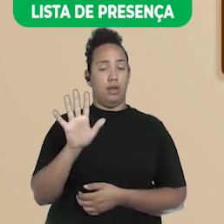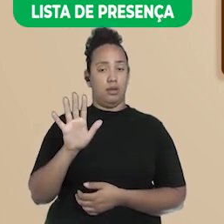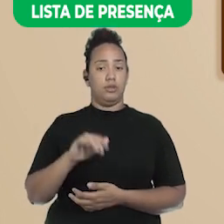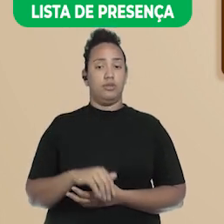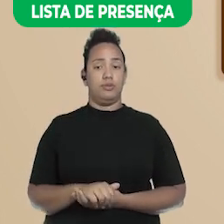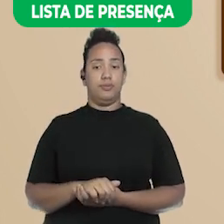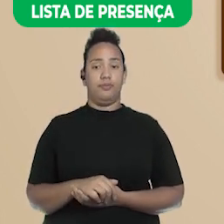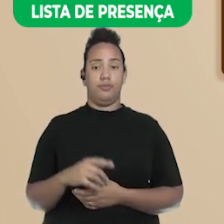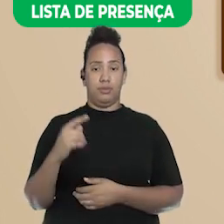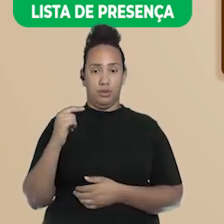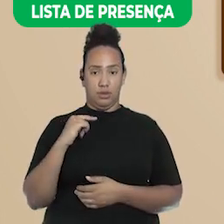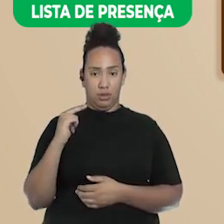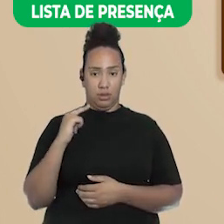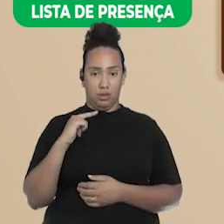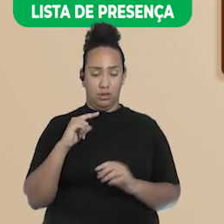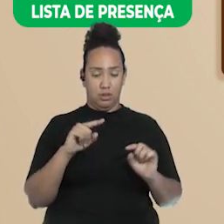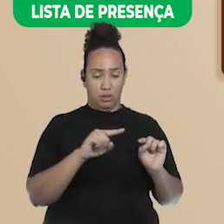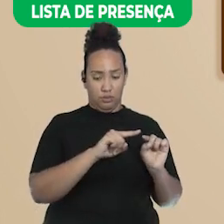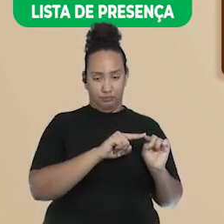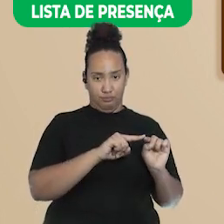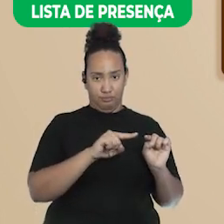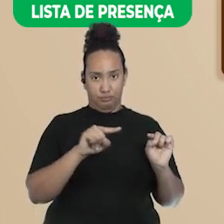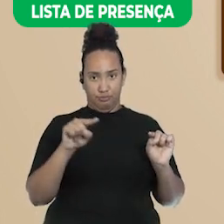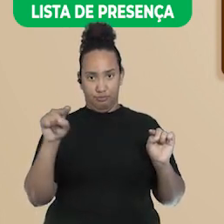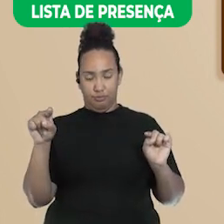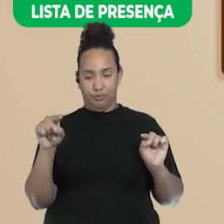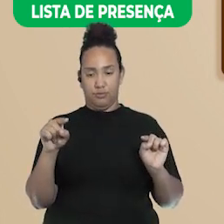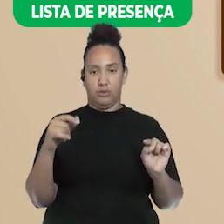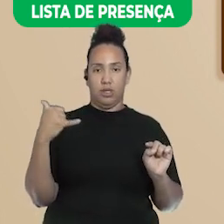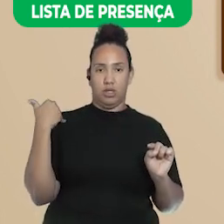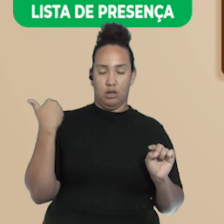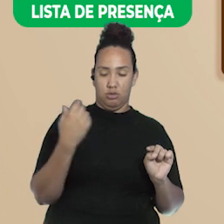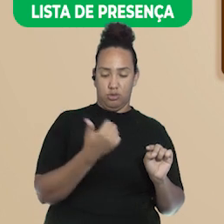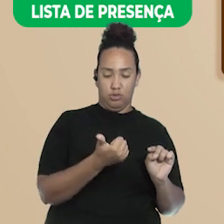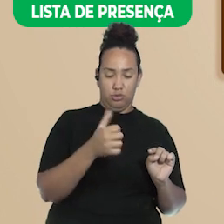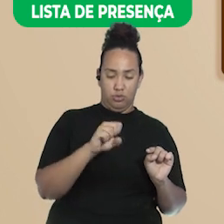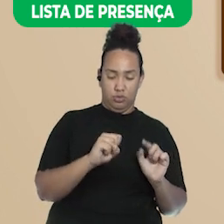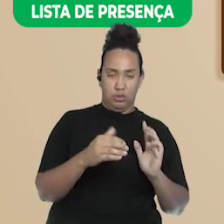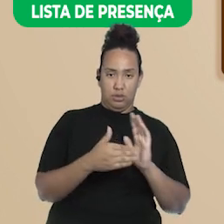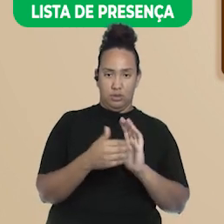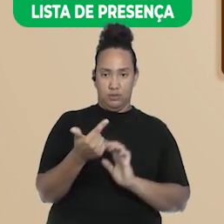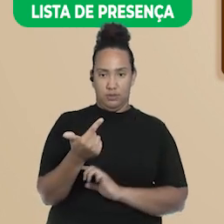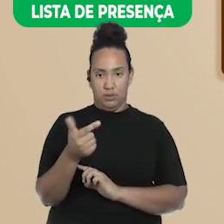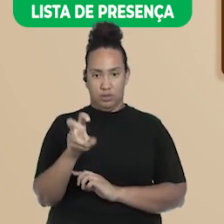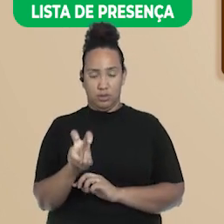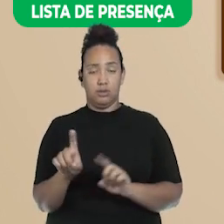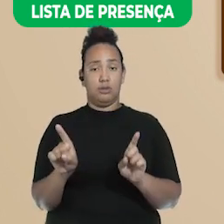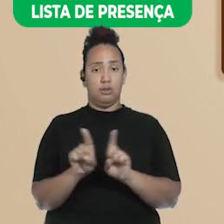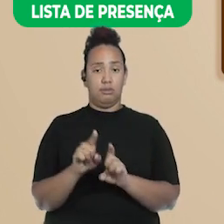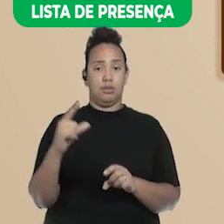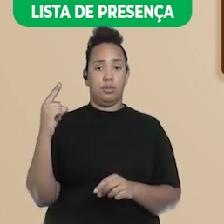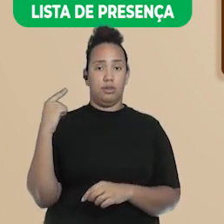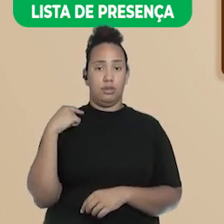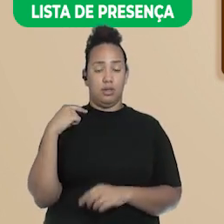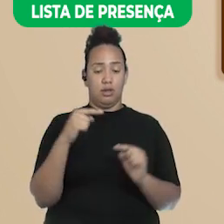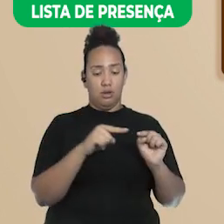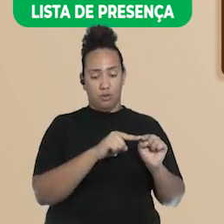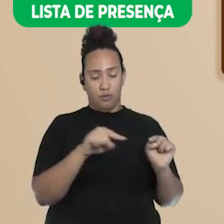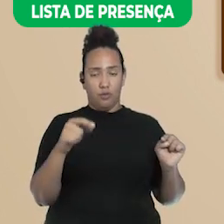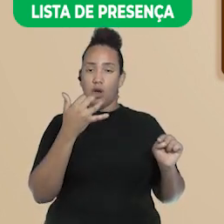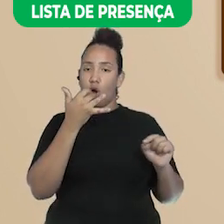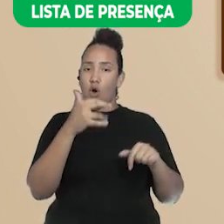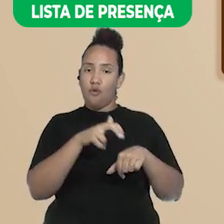linha, com os jovens de 18 a 25 anos, de acordo com a legenda, vemos também a linha verde, que representa pessoas